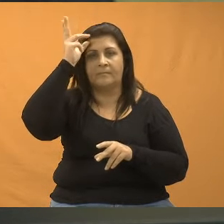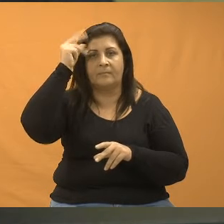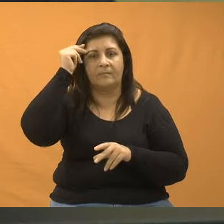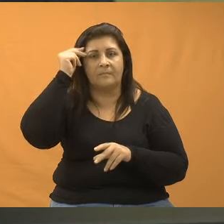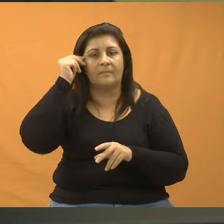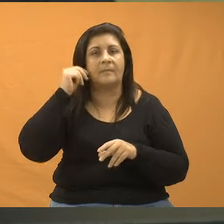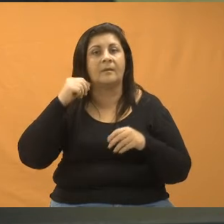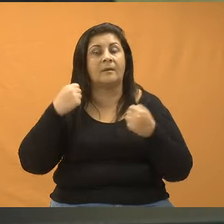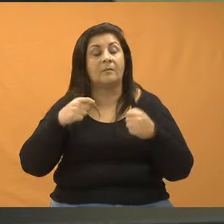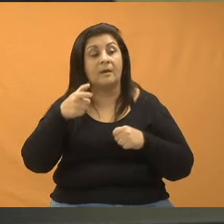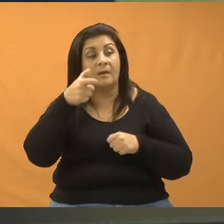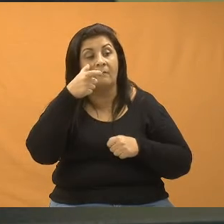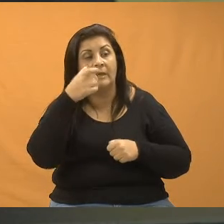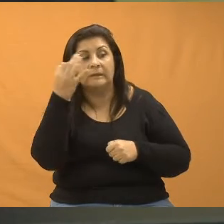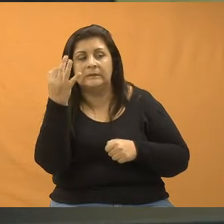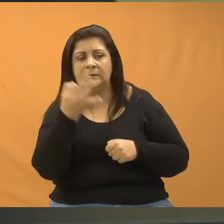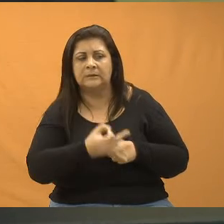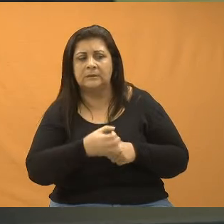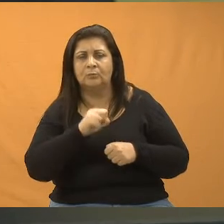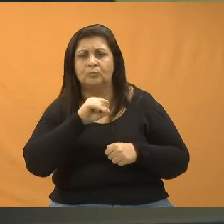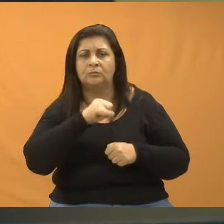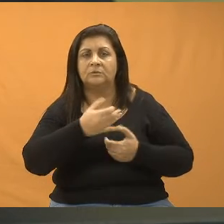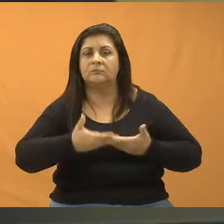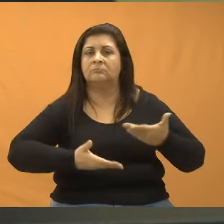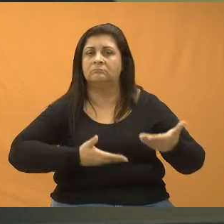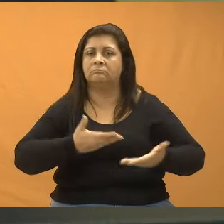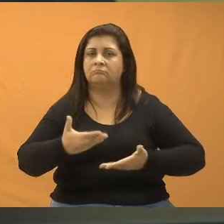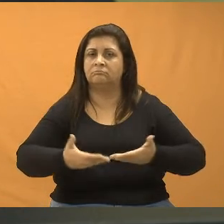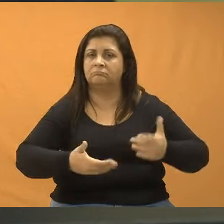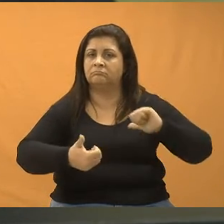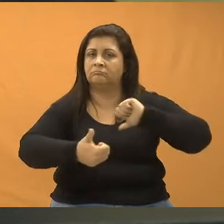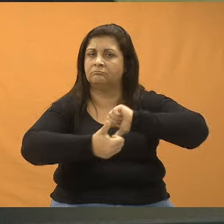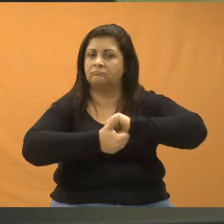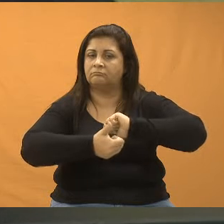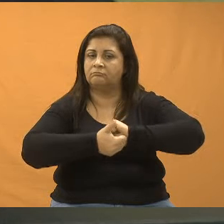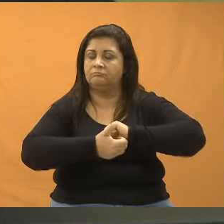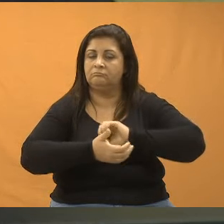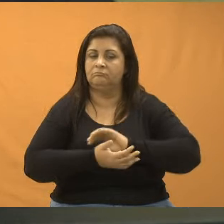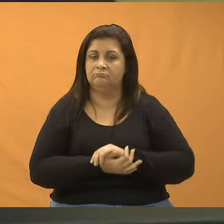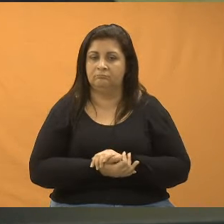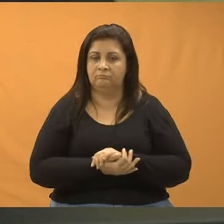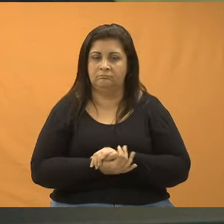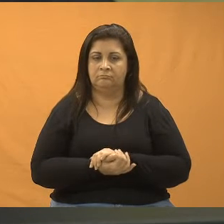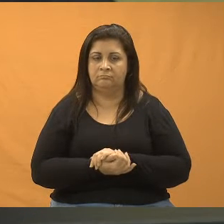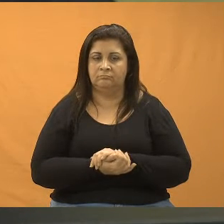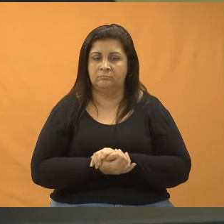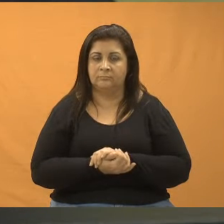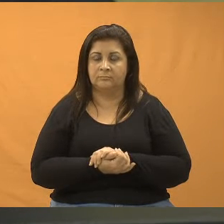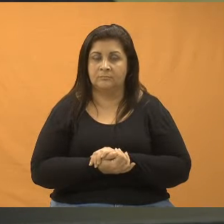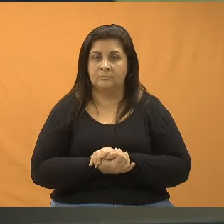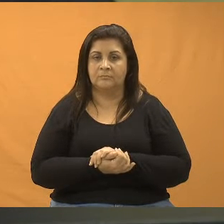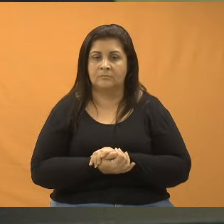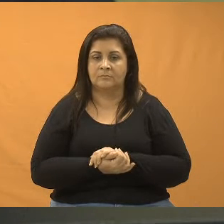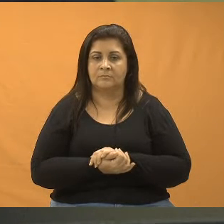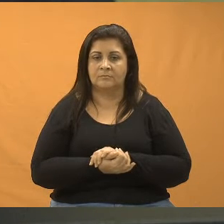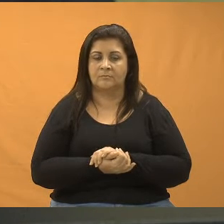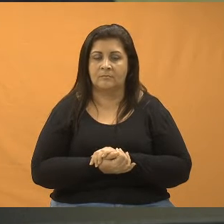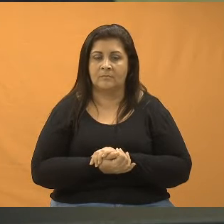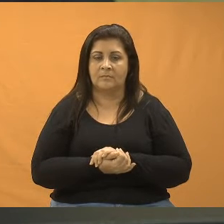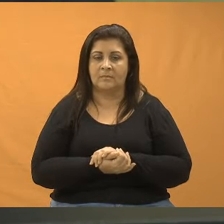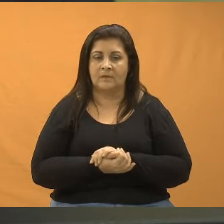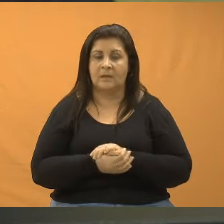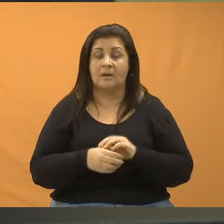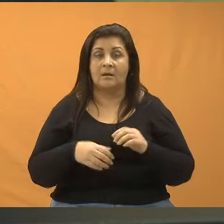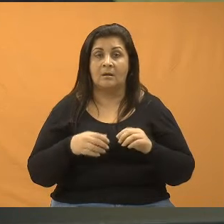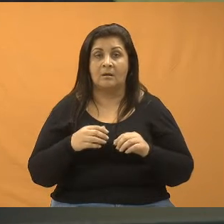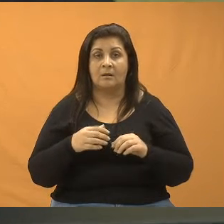ter segurança de que o atendimento será mantido na qualidade que é oferecida hoje, no mínimo, né, na qualidade, a intenção é